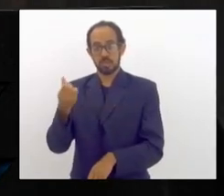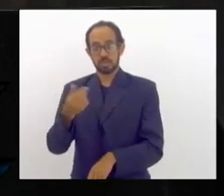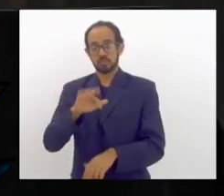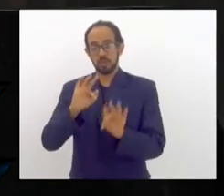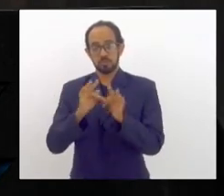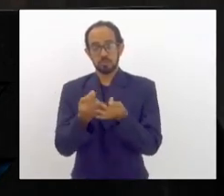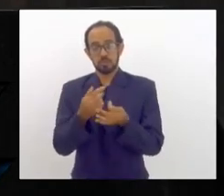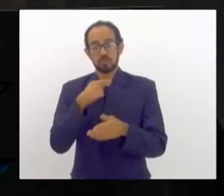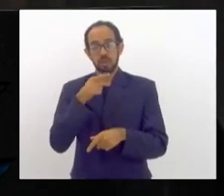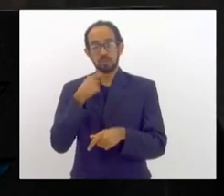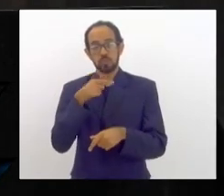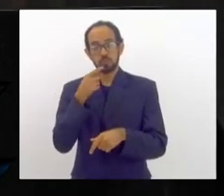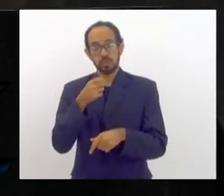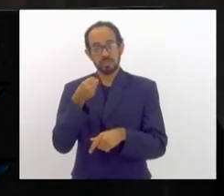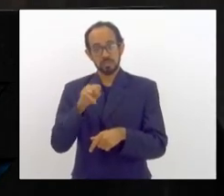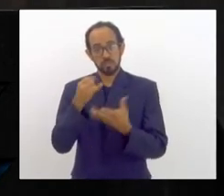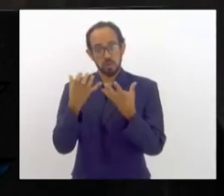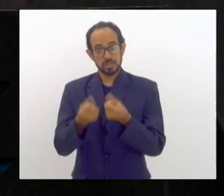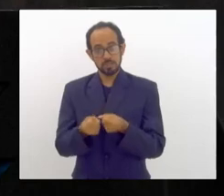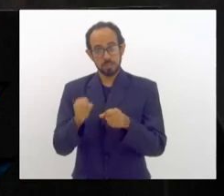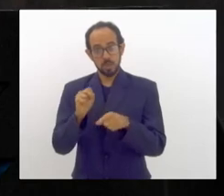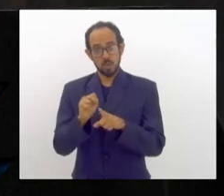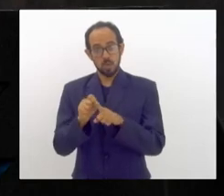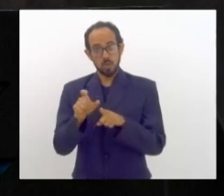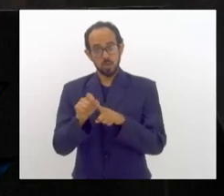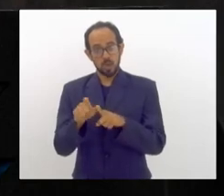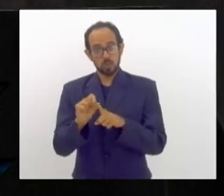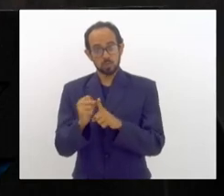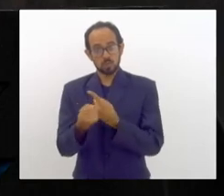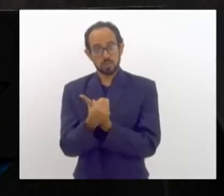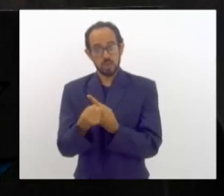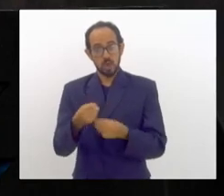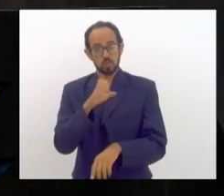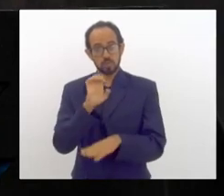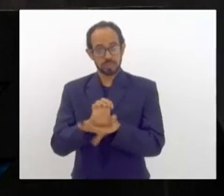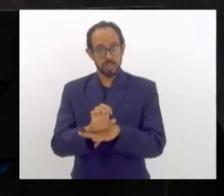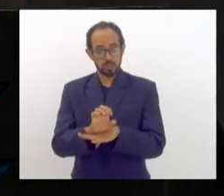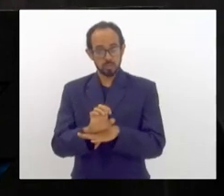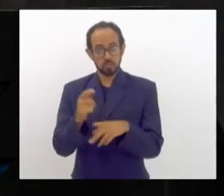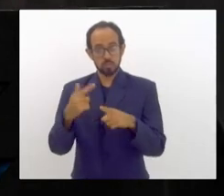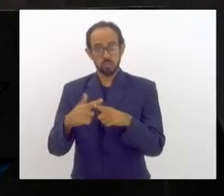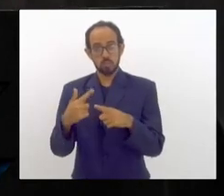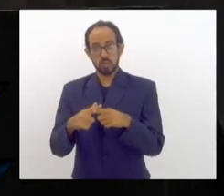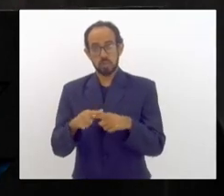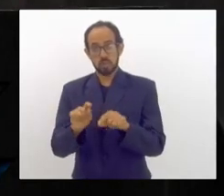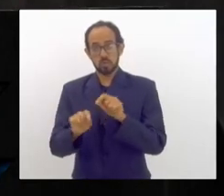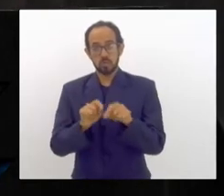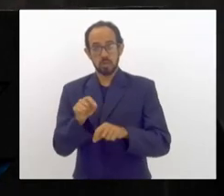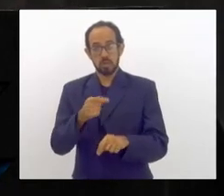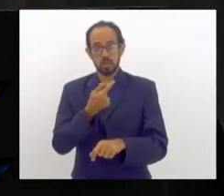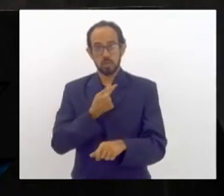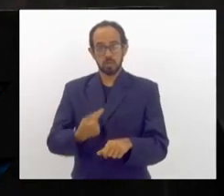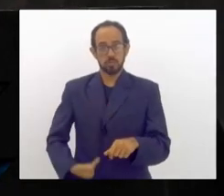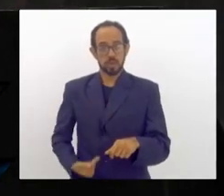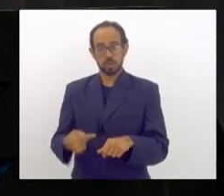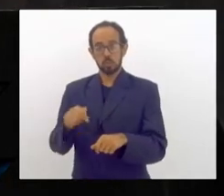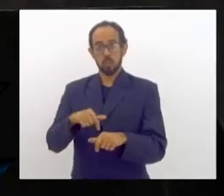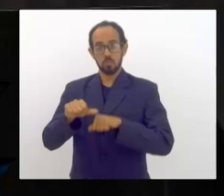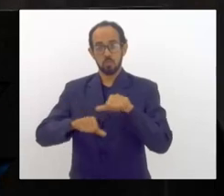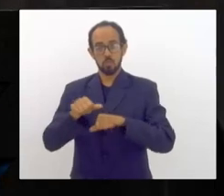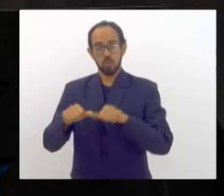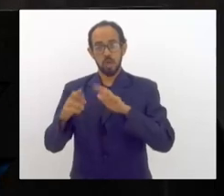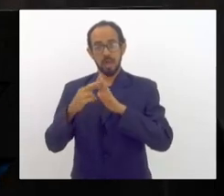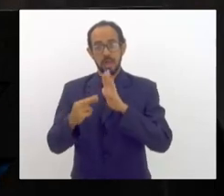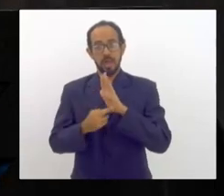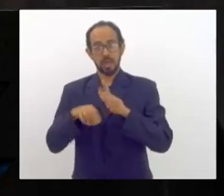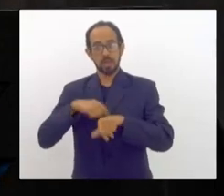se vão receber no final do mês o aluguel social por parte do Estado. Porque simplesmente o senhor governador mudou a regra depois da